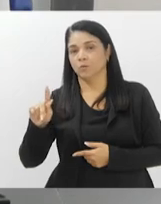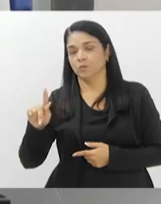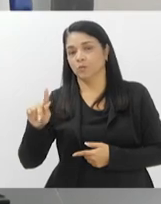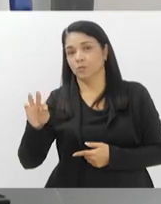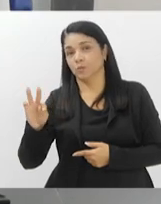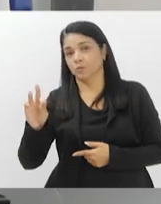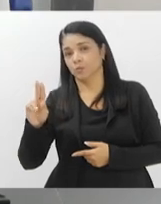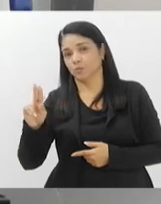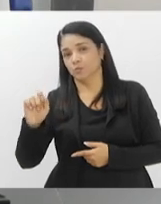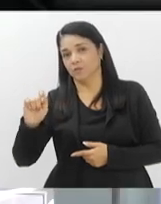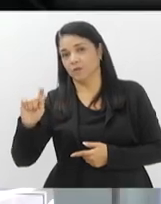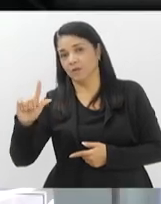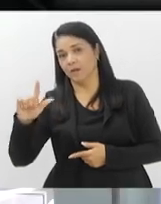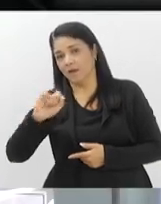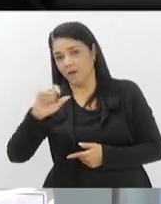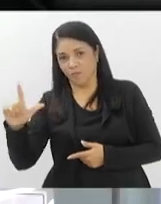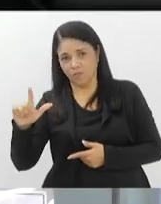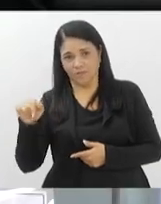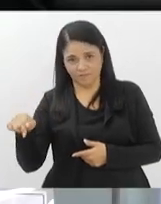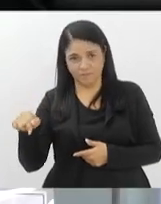Eu acho que é a única, né?